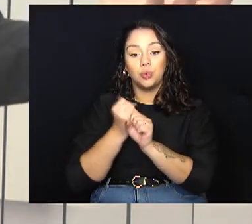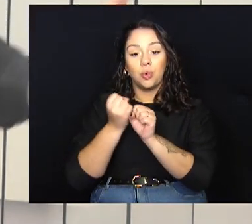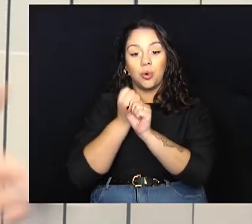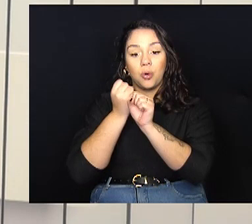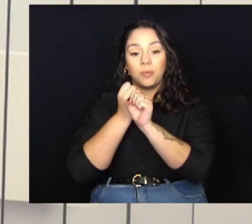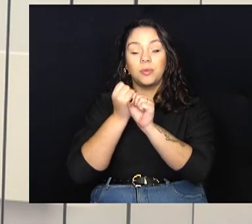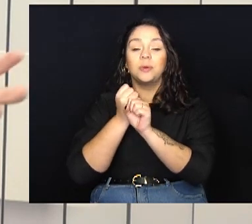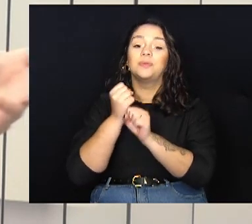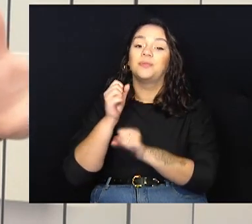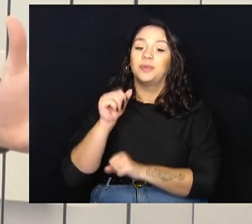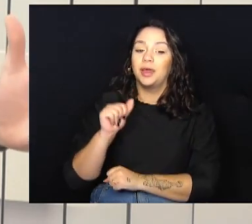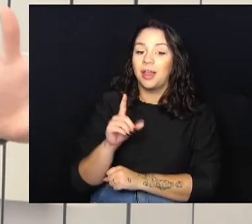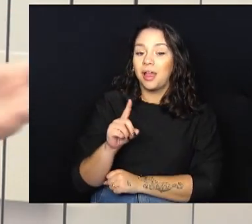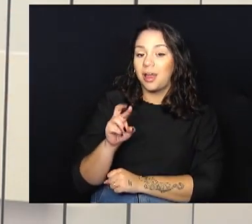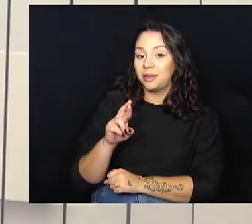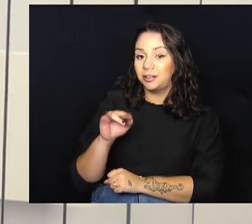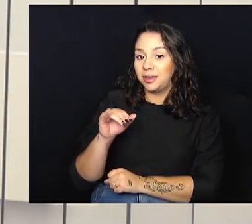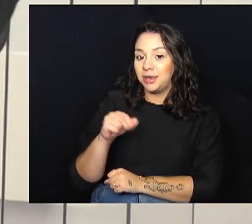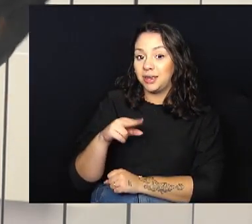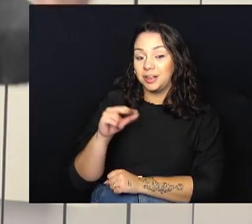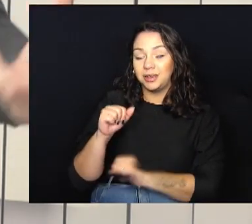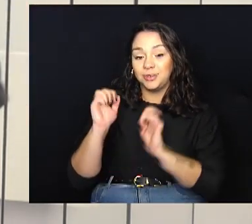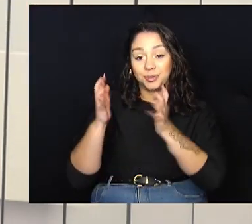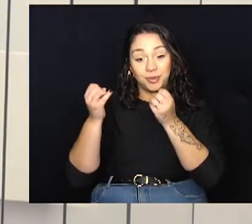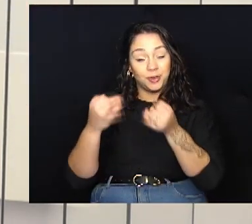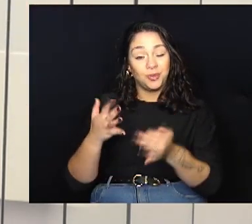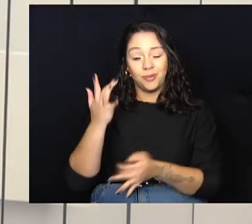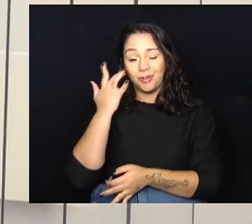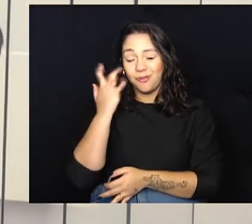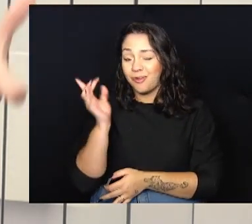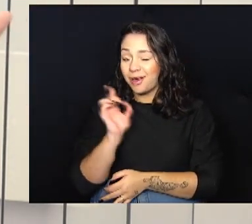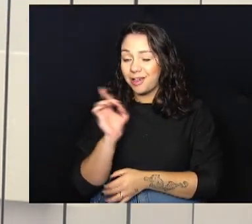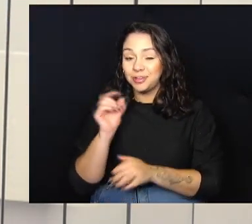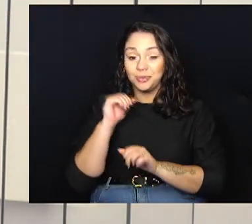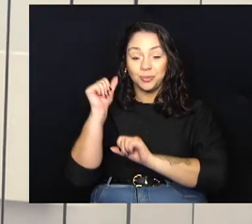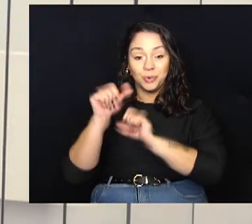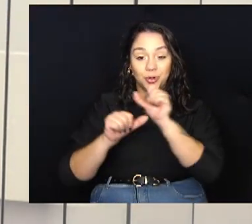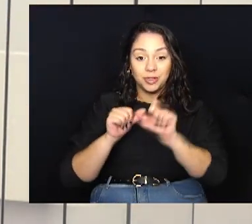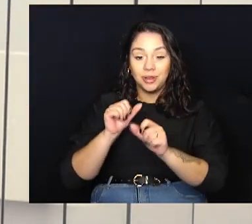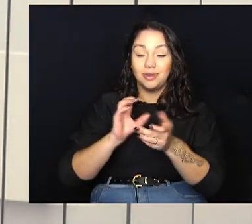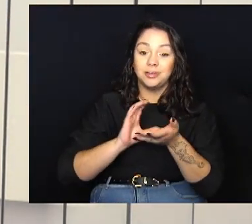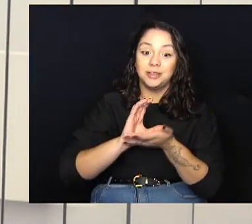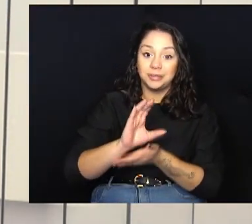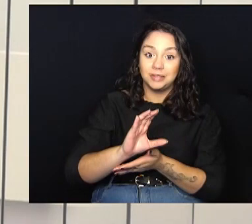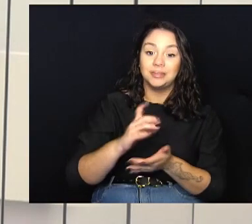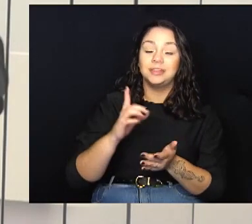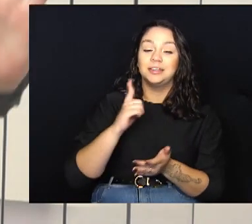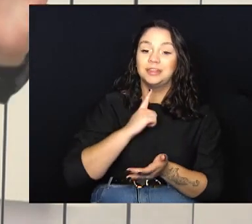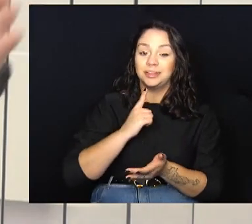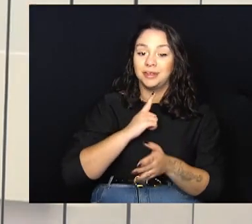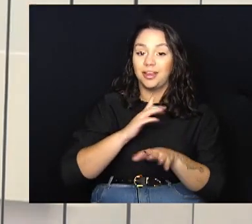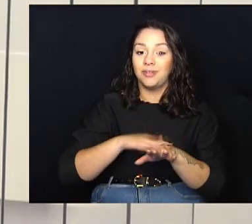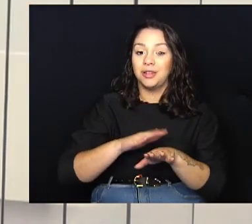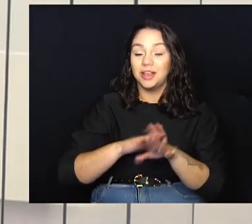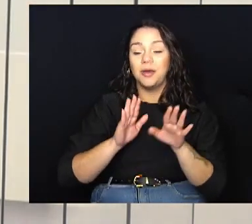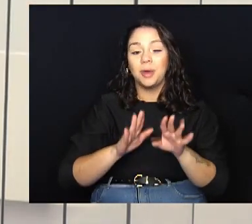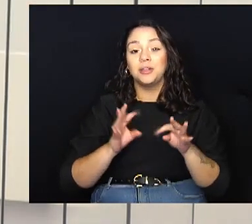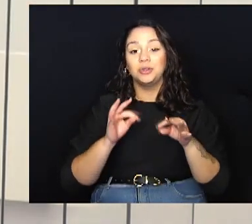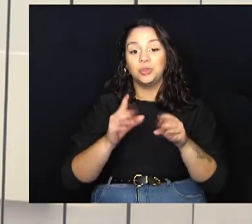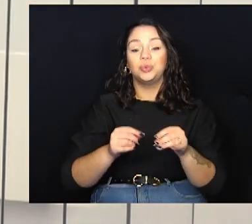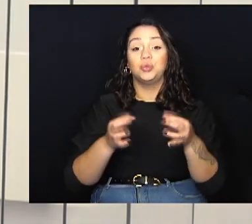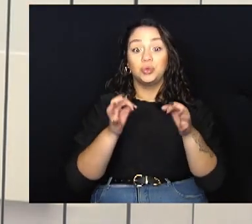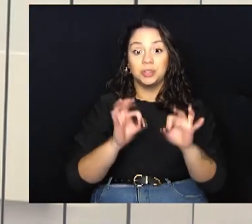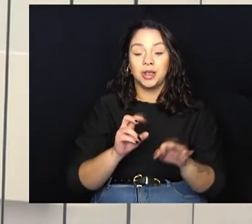disse a Adriana não é fácil né todas essas mudanças investimentos que são realizados Mas tudo vai dar certo